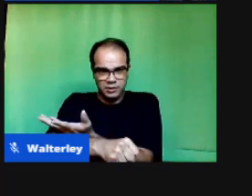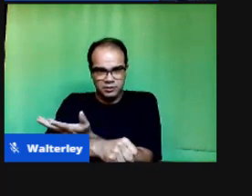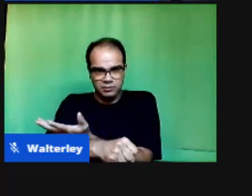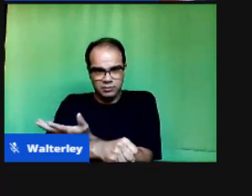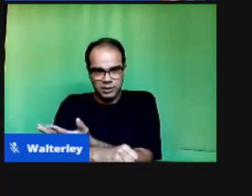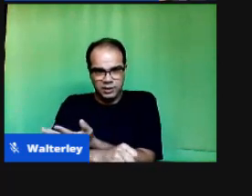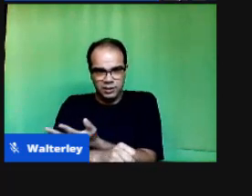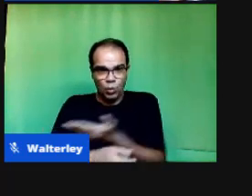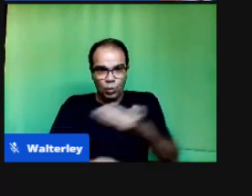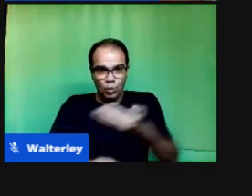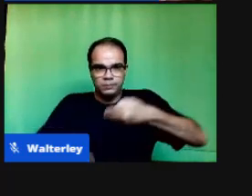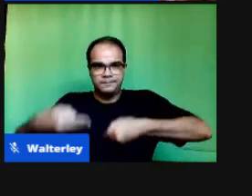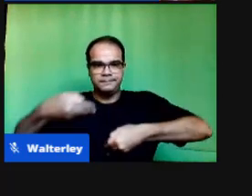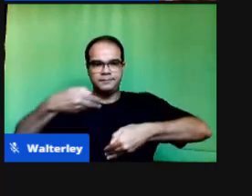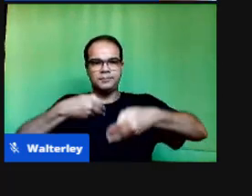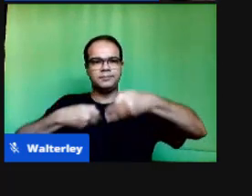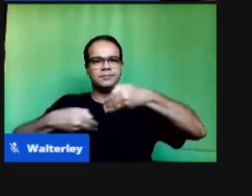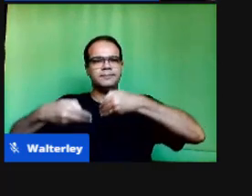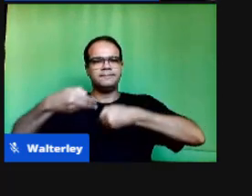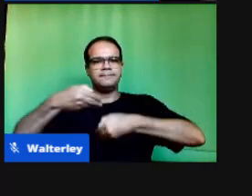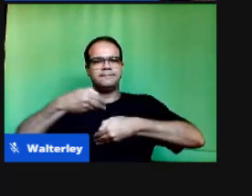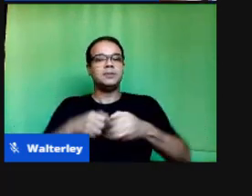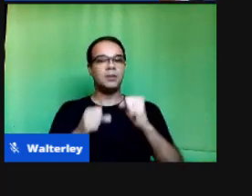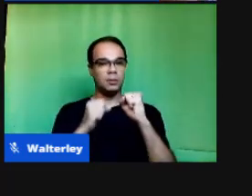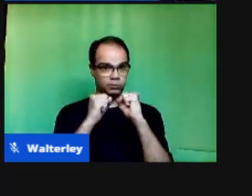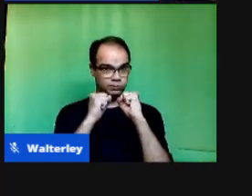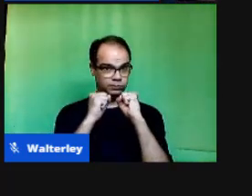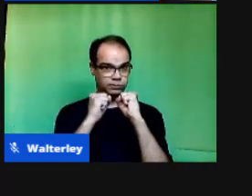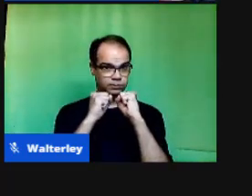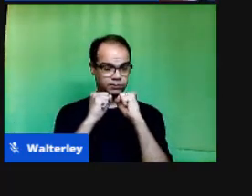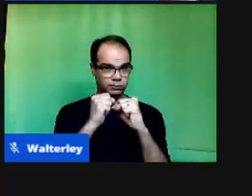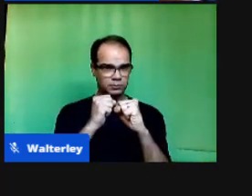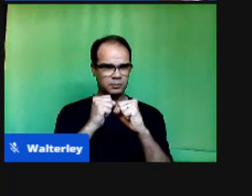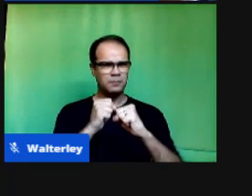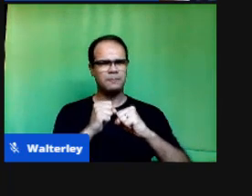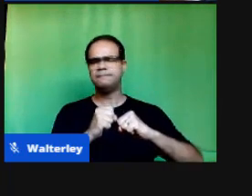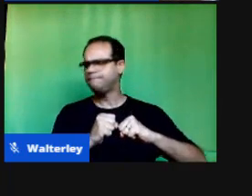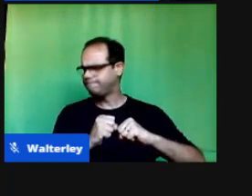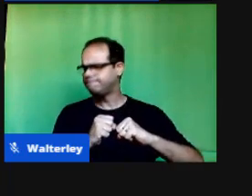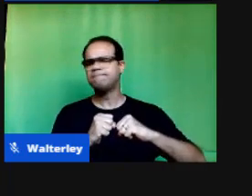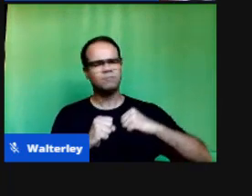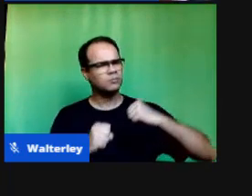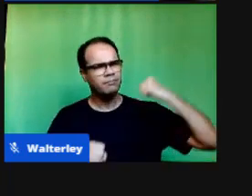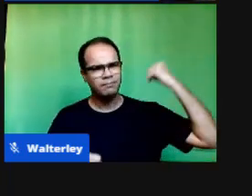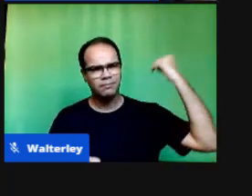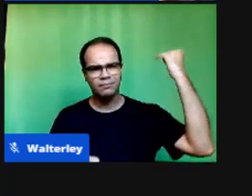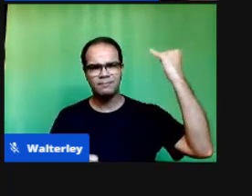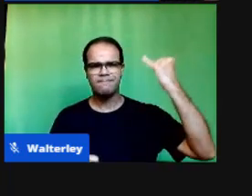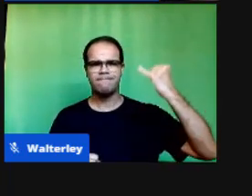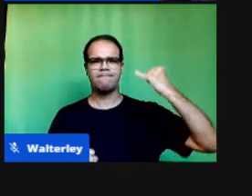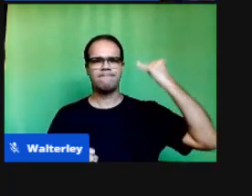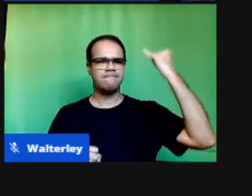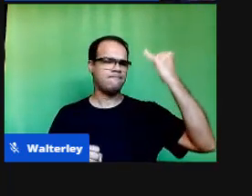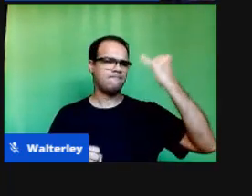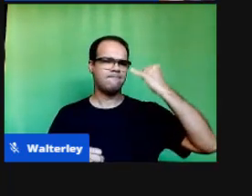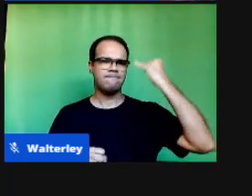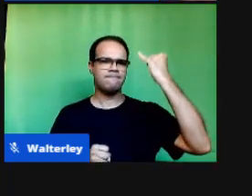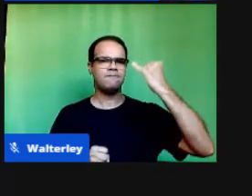objetivo, claro, pode ser considerado um dos principais triunfos para o